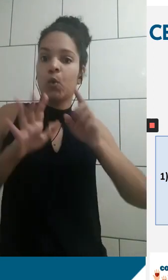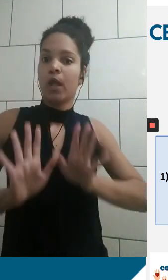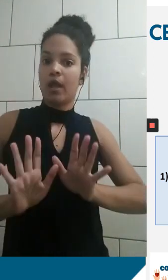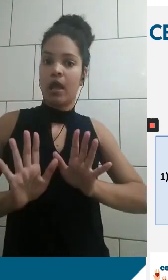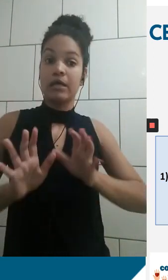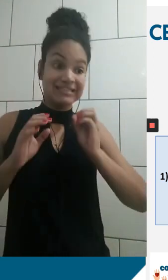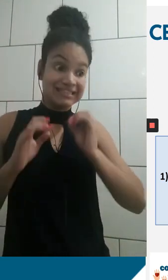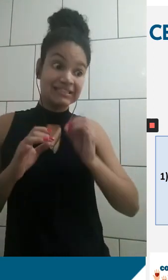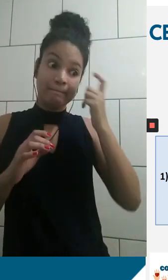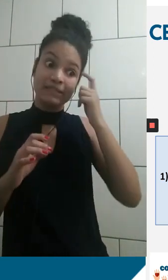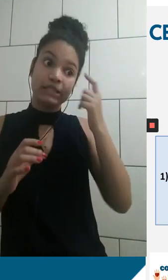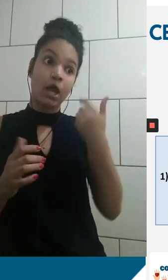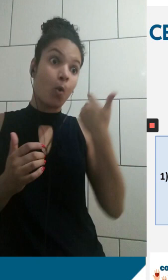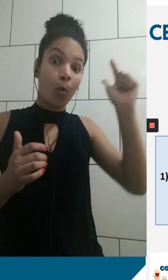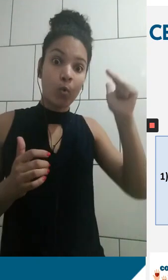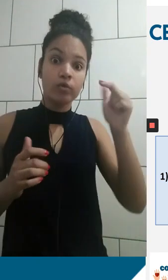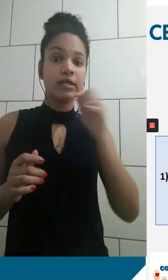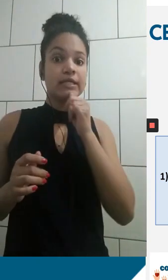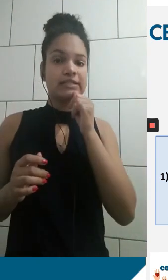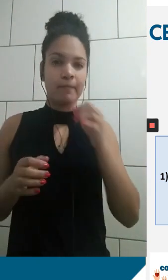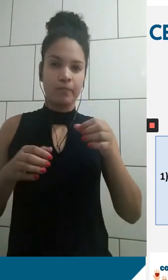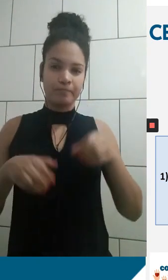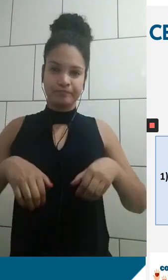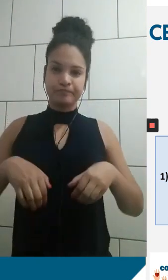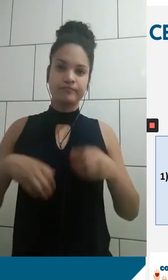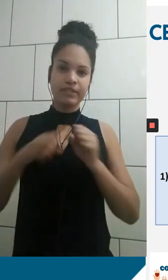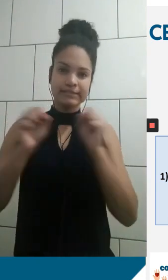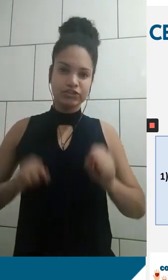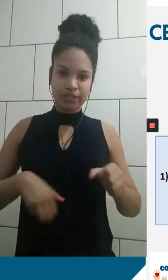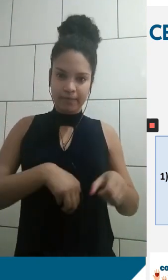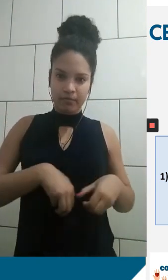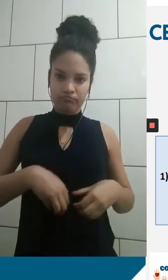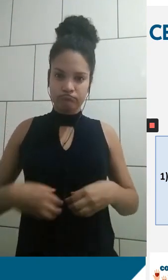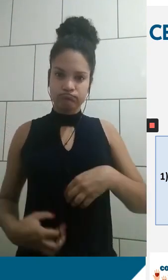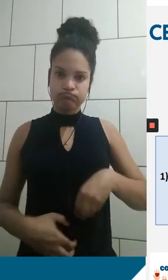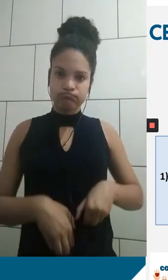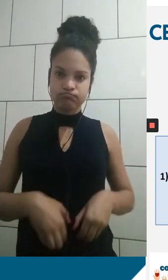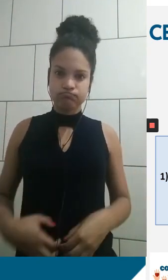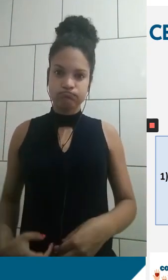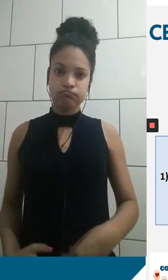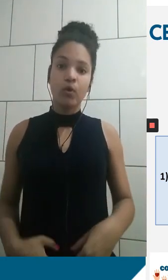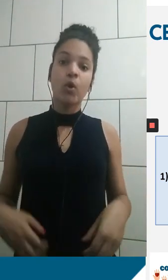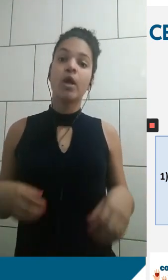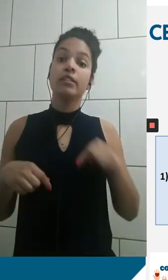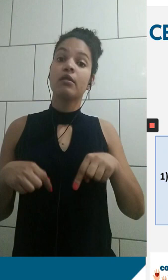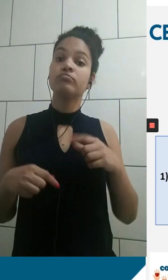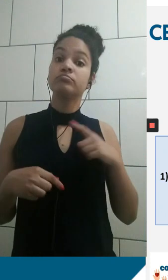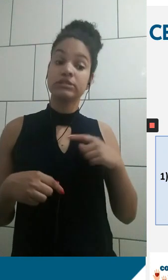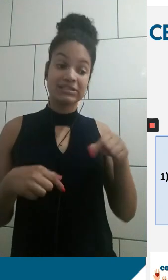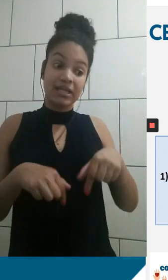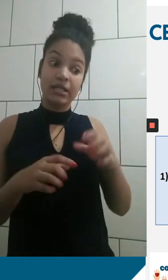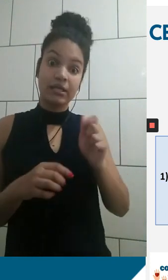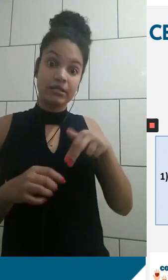para facilitar mais ainda a dica. Vão funcionar essas enzimas existentes nesses órgãos em pH mais